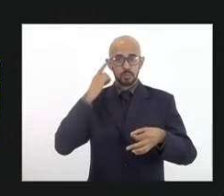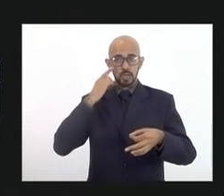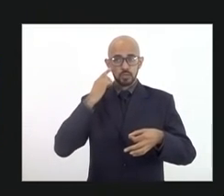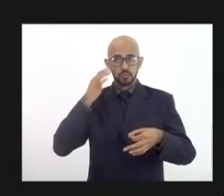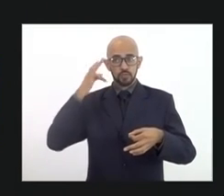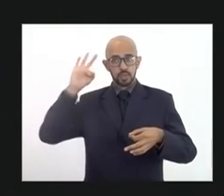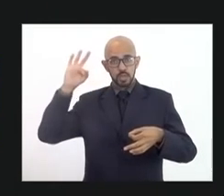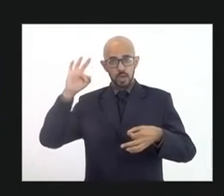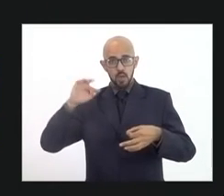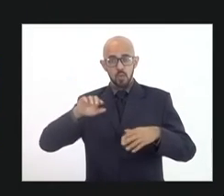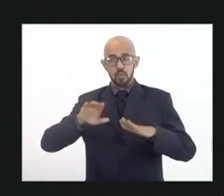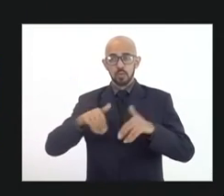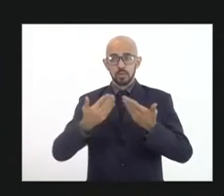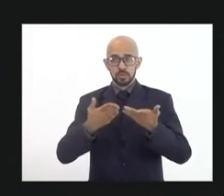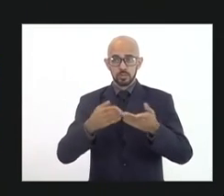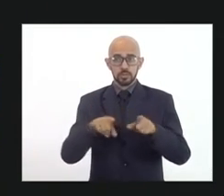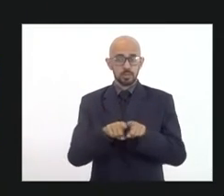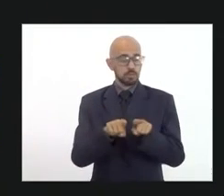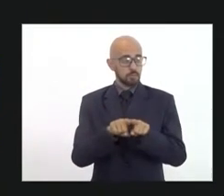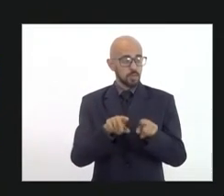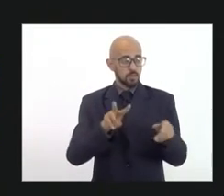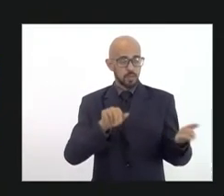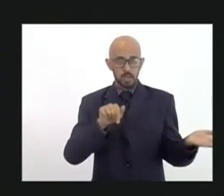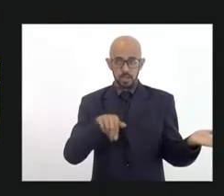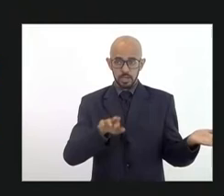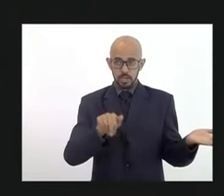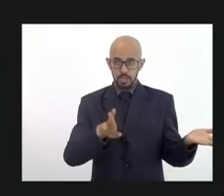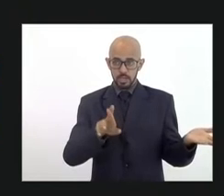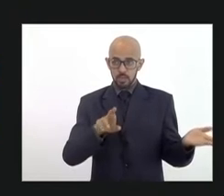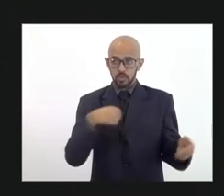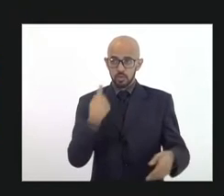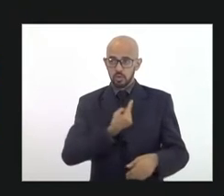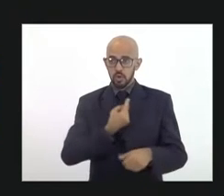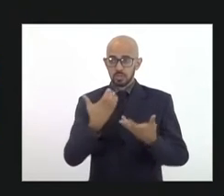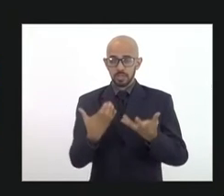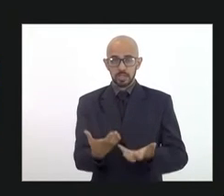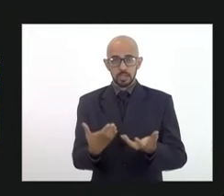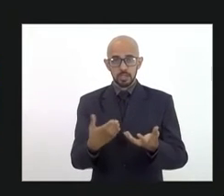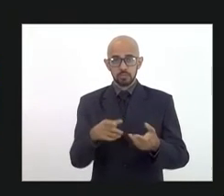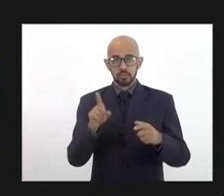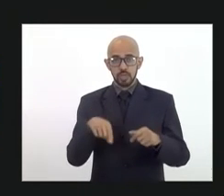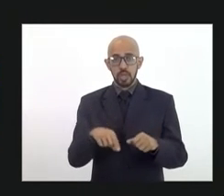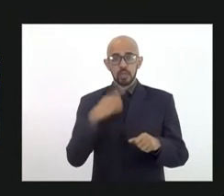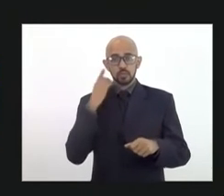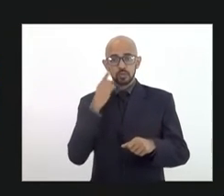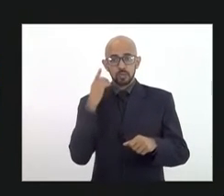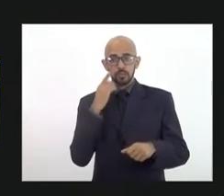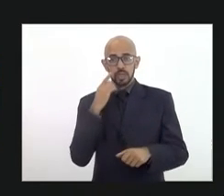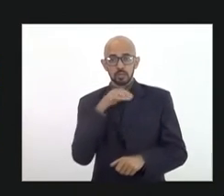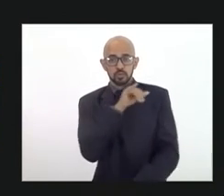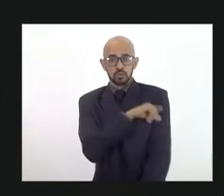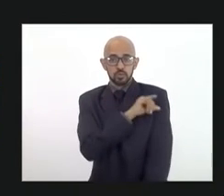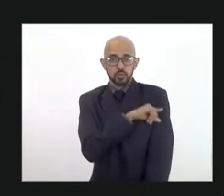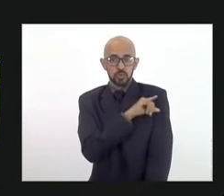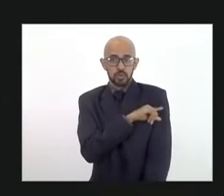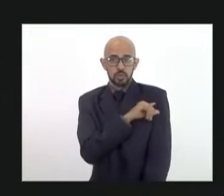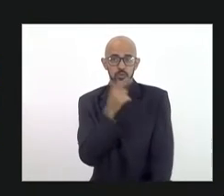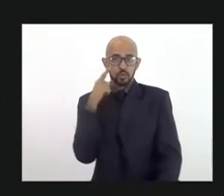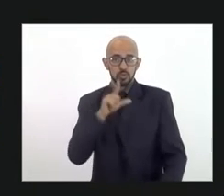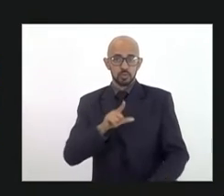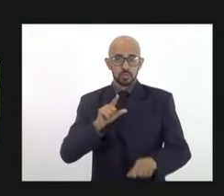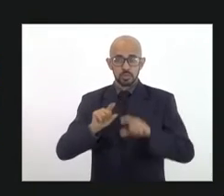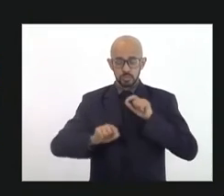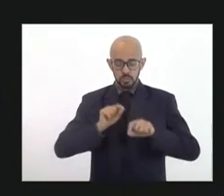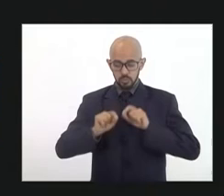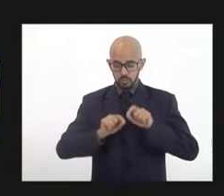quando você fala de um recurso, de uma emenda de bancada, é isso que a gente espera da nossa bancada fluminense, uma maior integração para que selecionemos os maiores